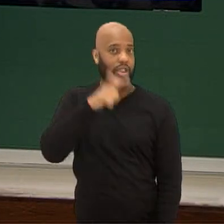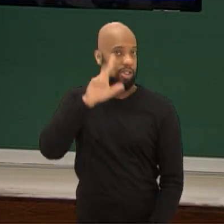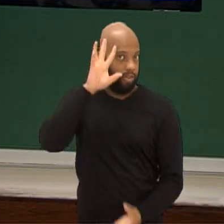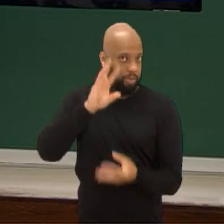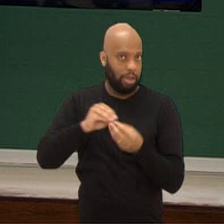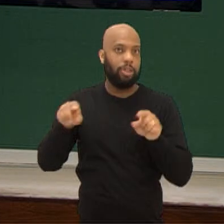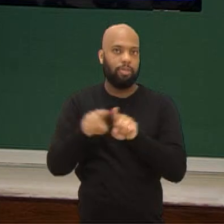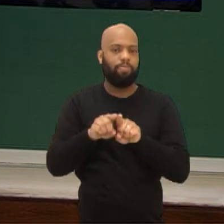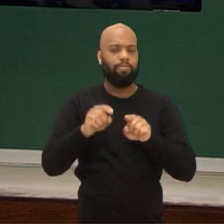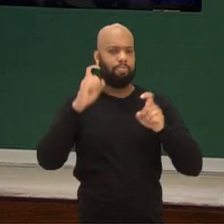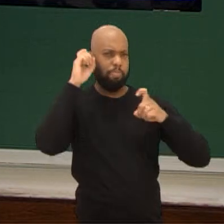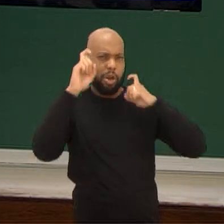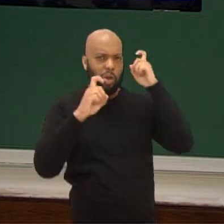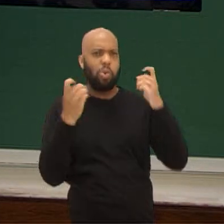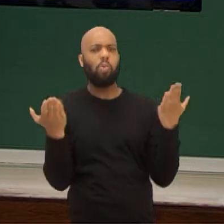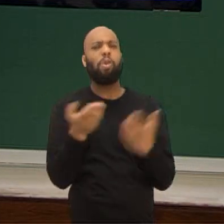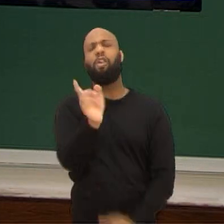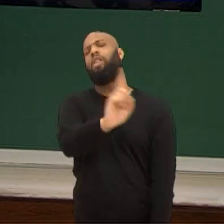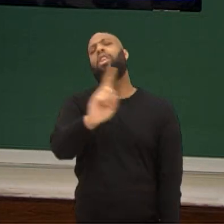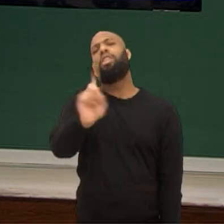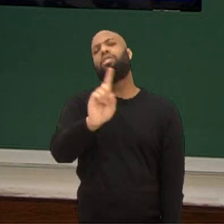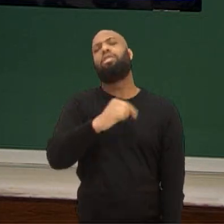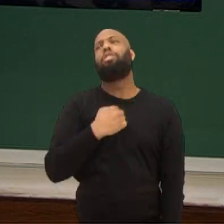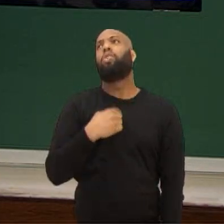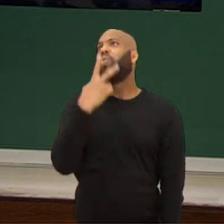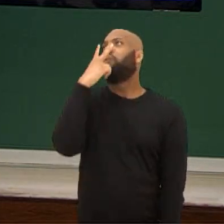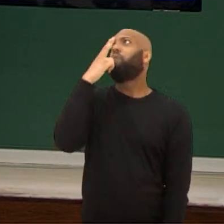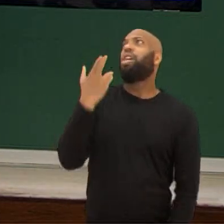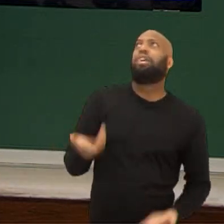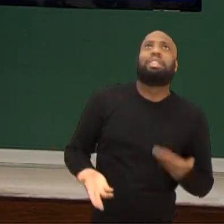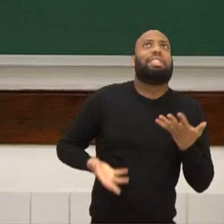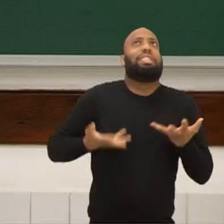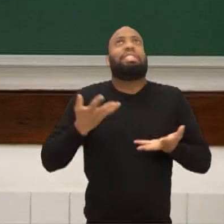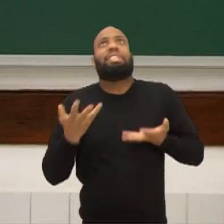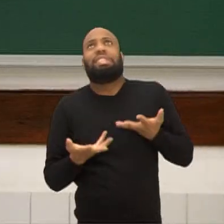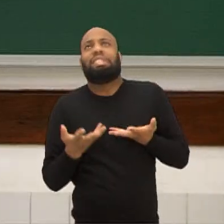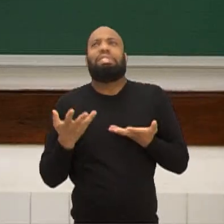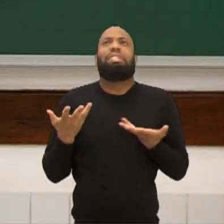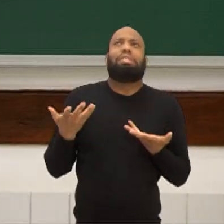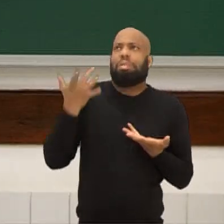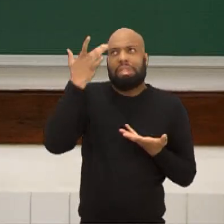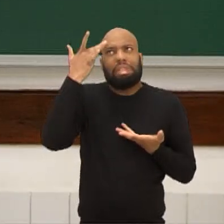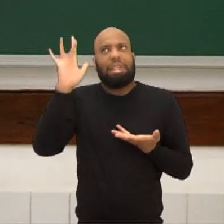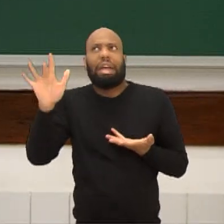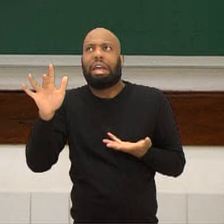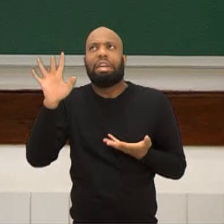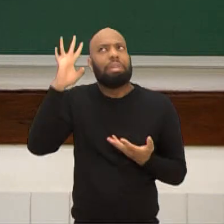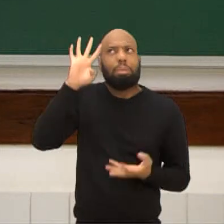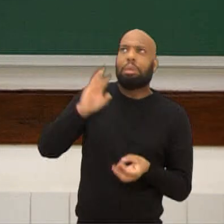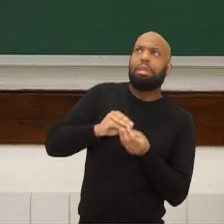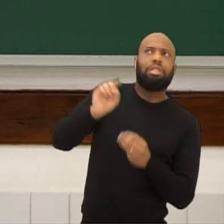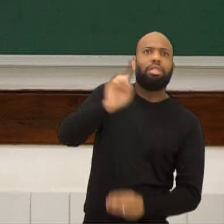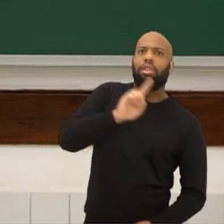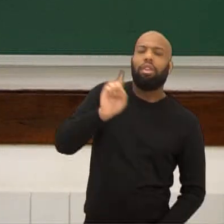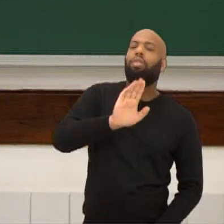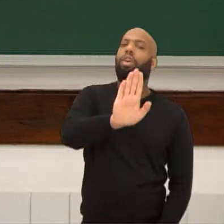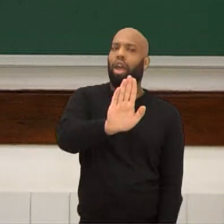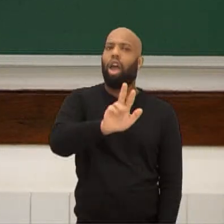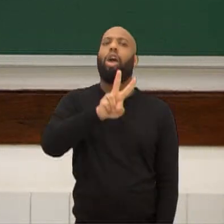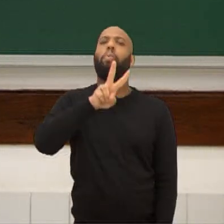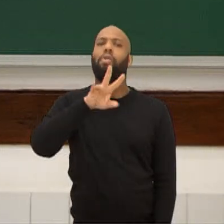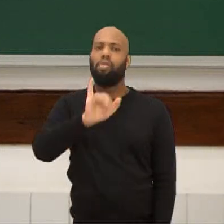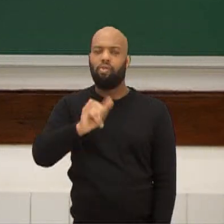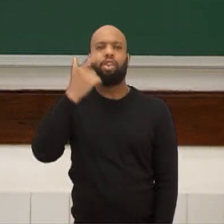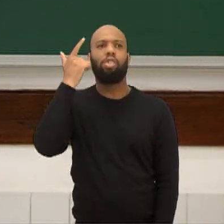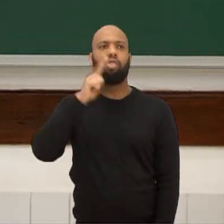aprender. Então não se preocupe de você achando que vai ficar vago aquele conteúdo ou você não vai entender aquele material, não se